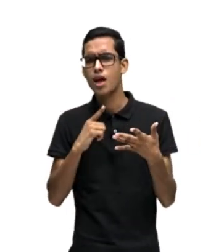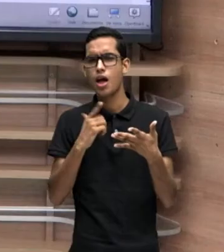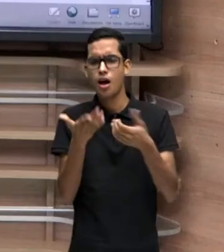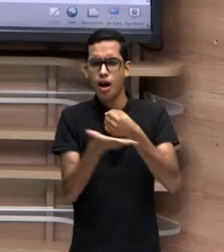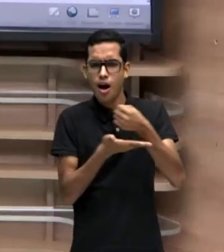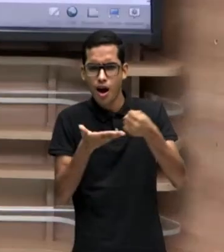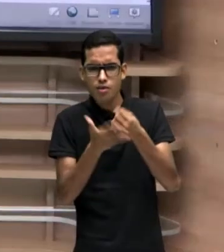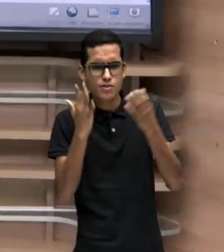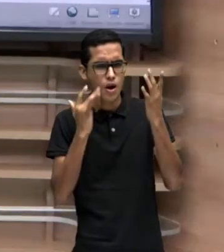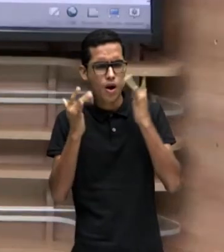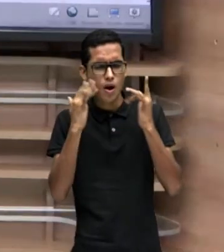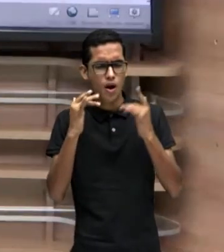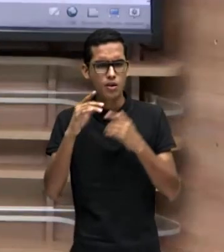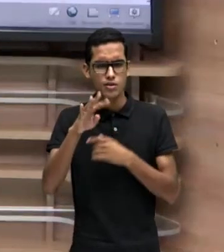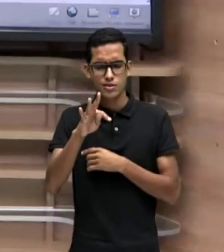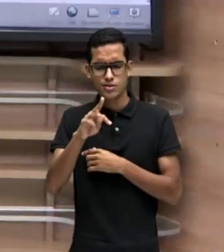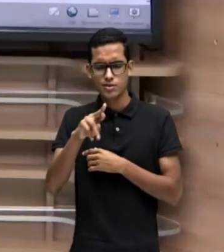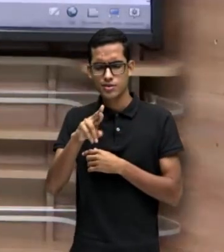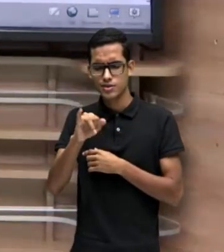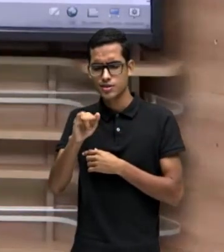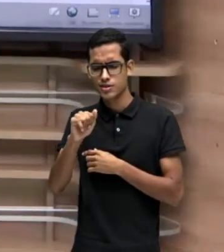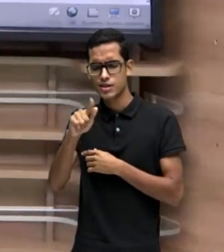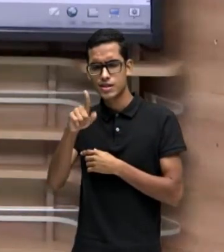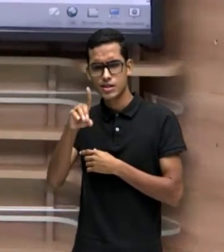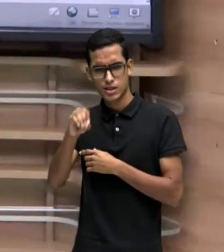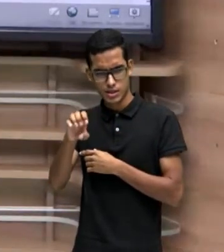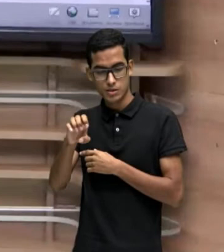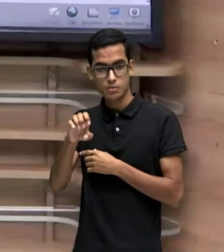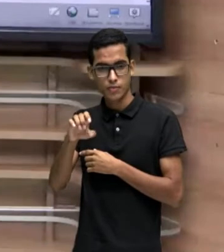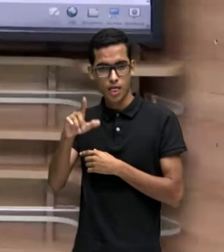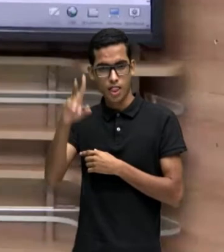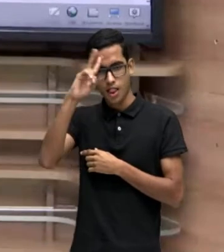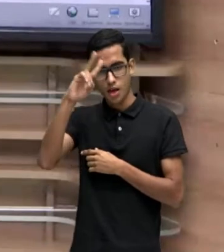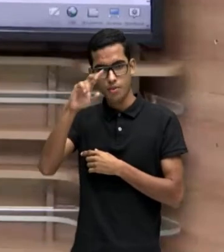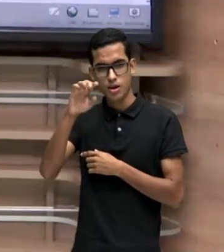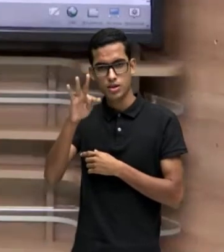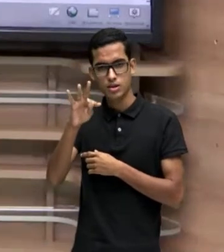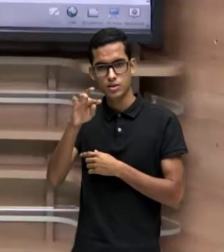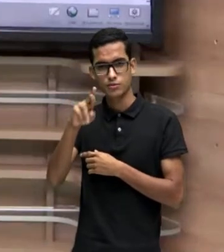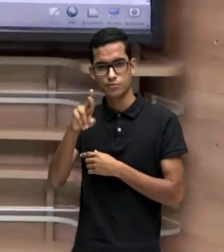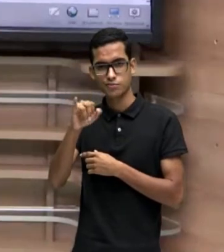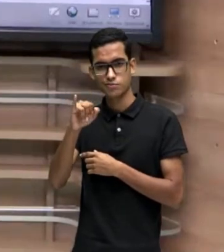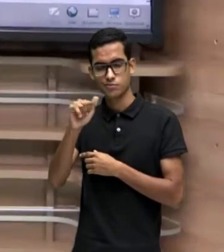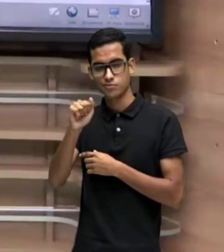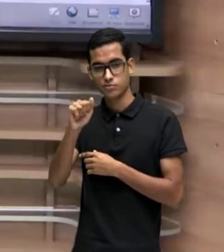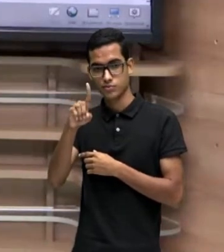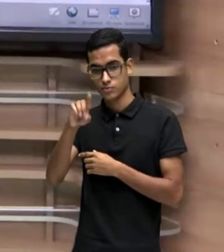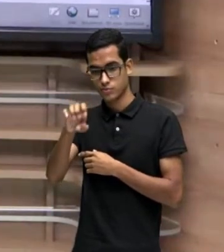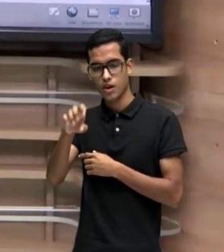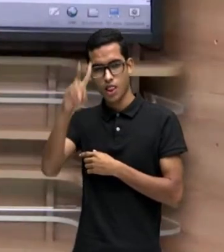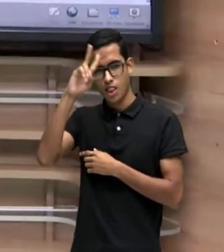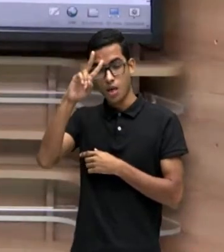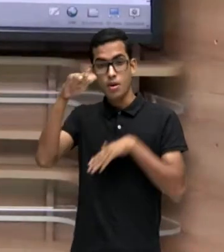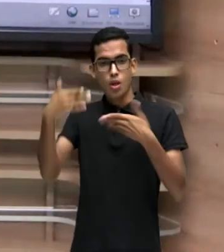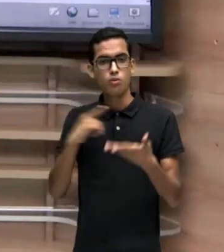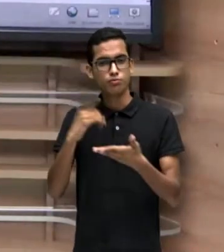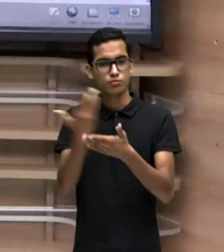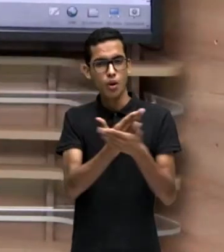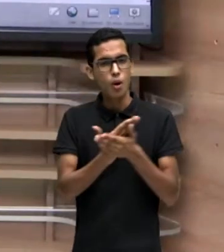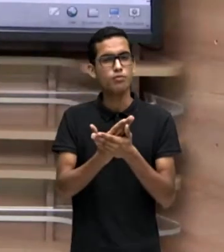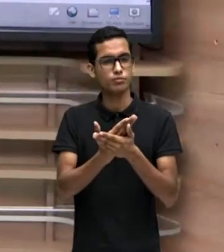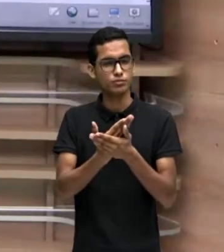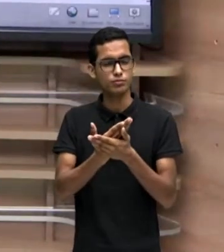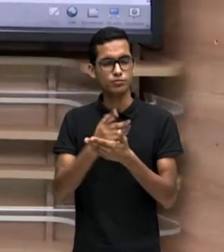que a gente conversou sobre a tríade do teatro? O teatro, para ele existir, ele precisa de